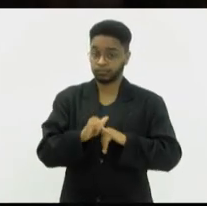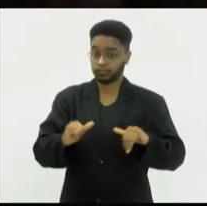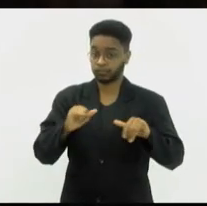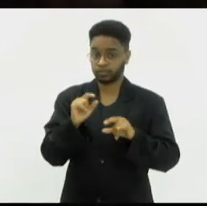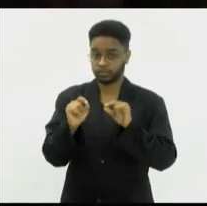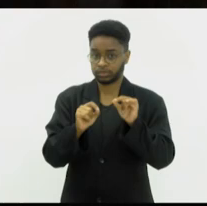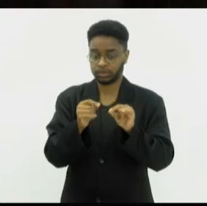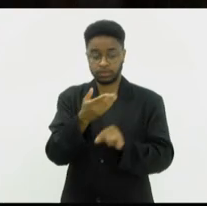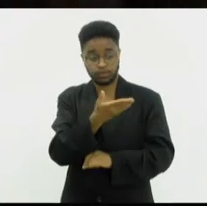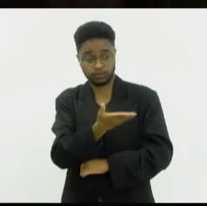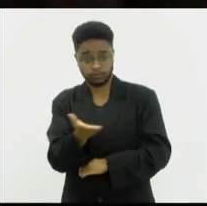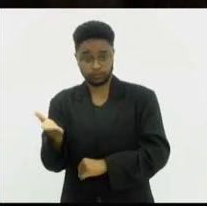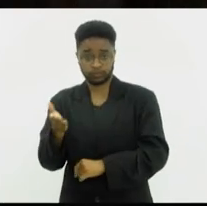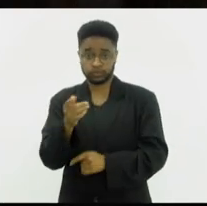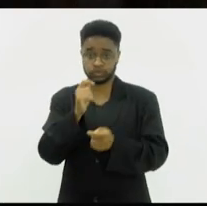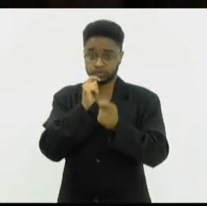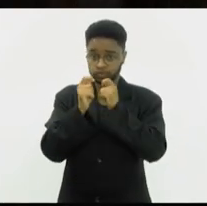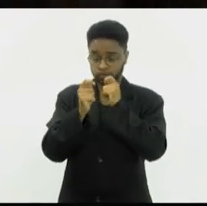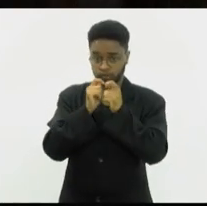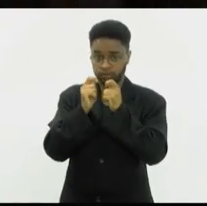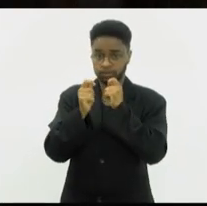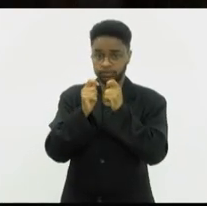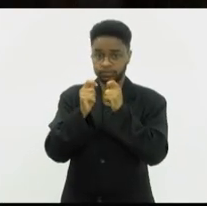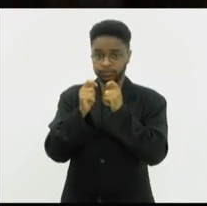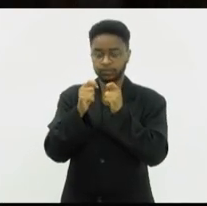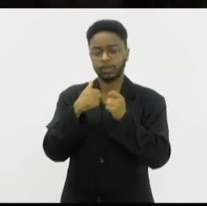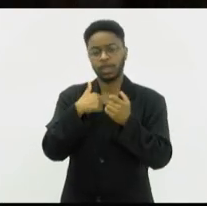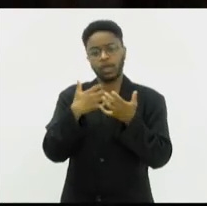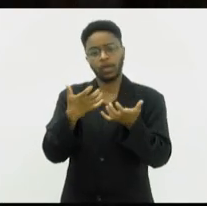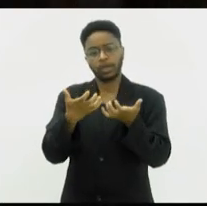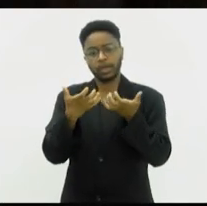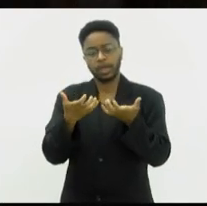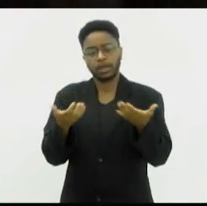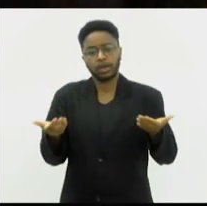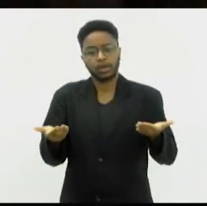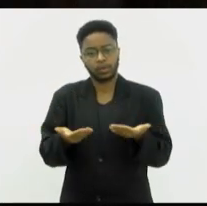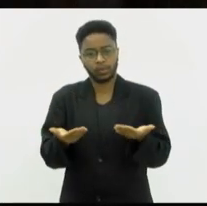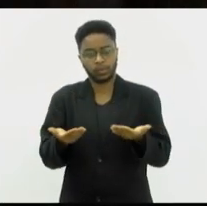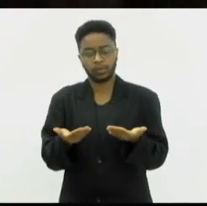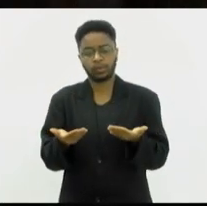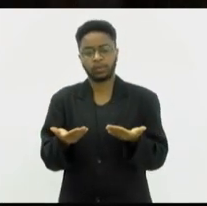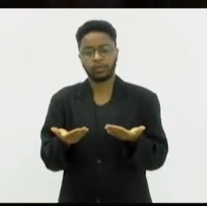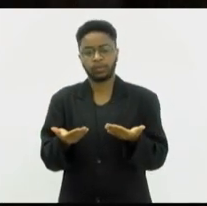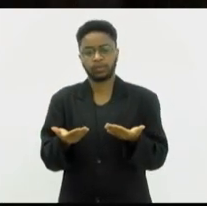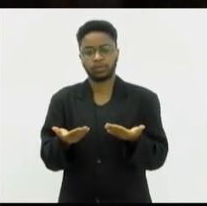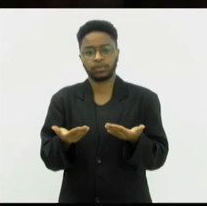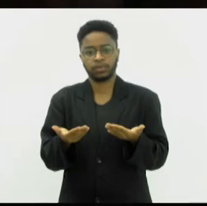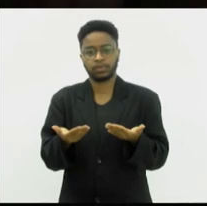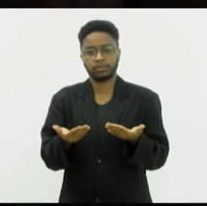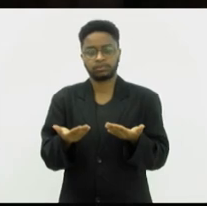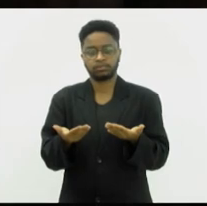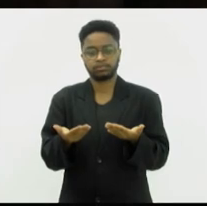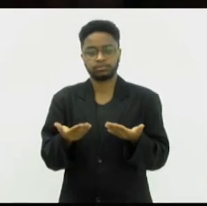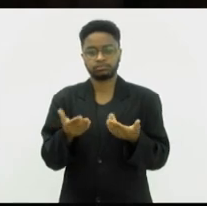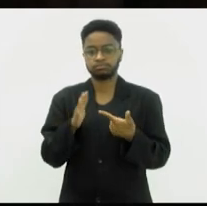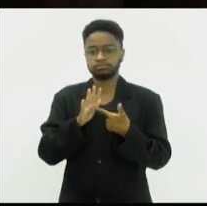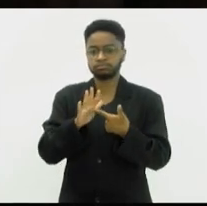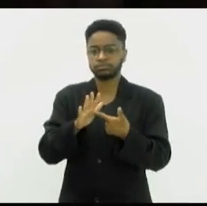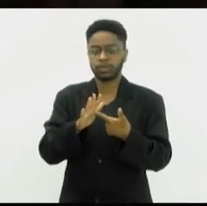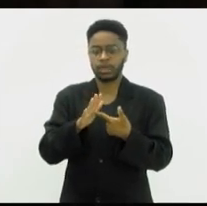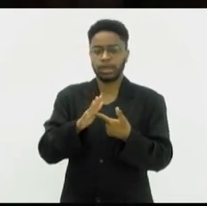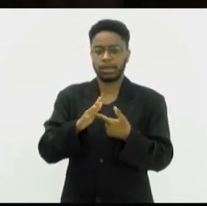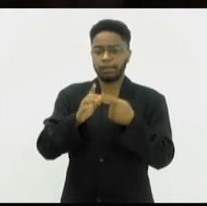senhores jornalistas, eu quero manifestar aqui um protesto, porque